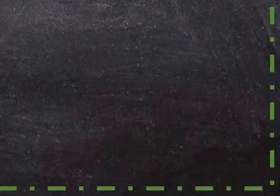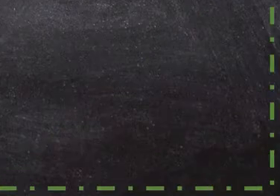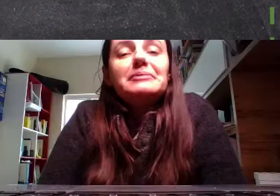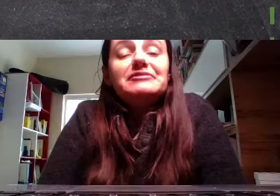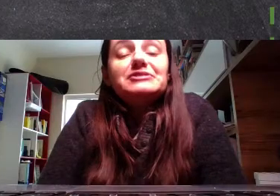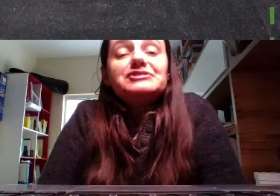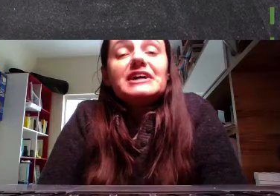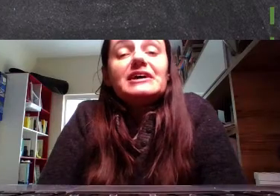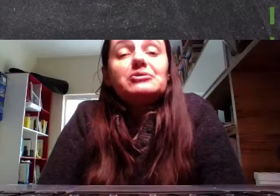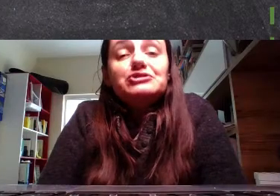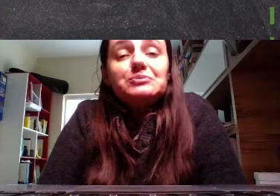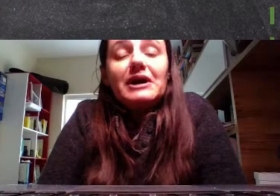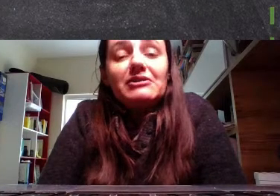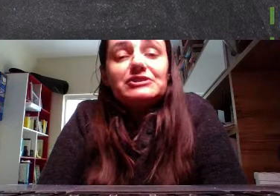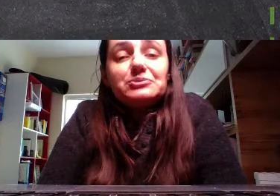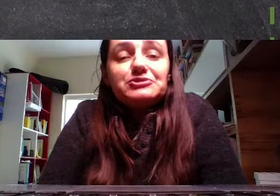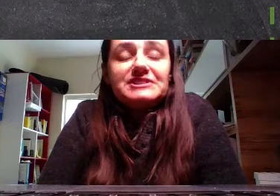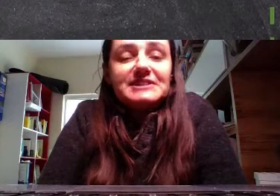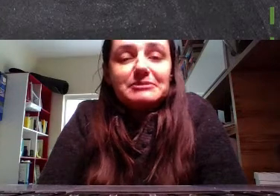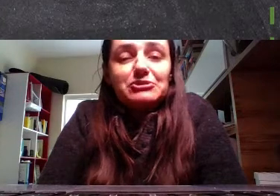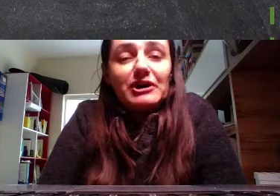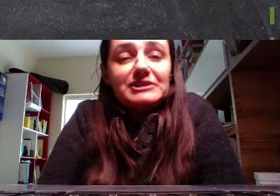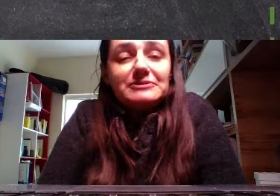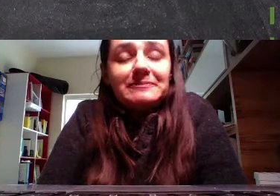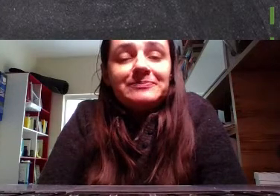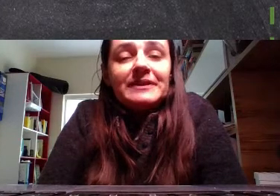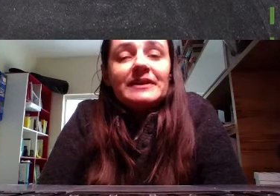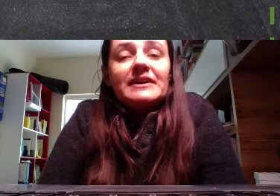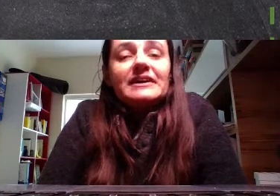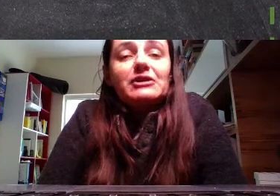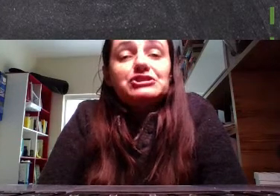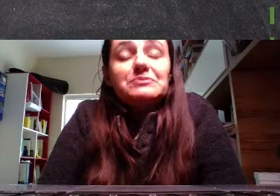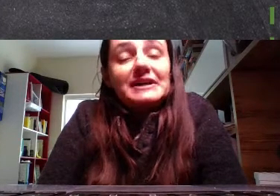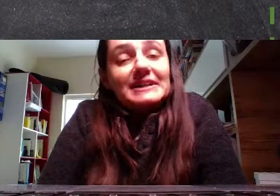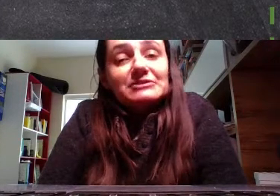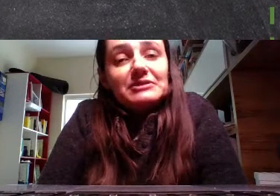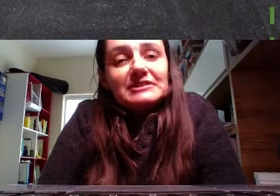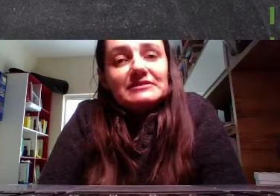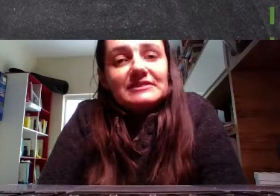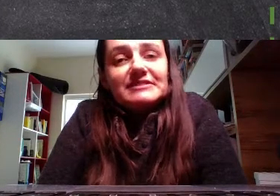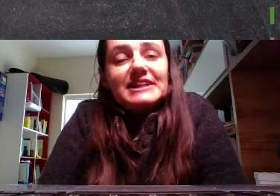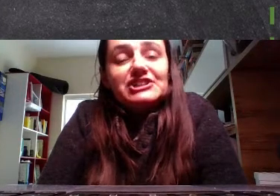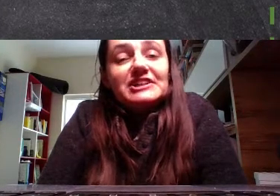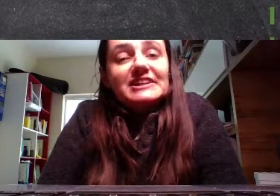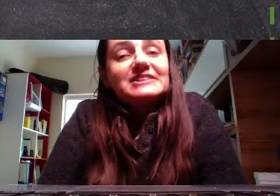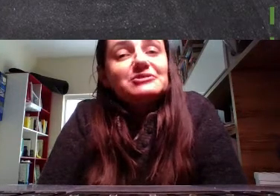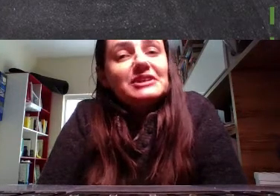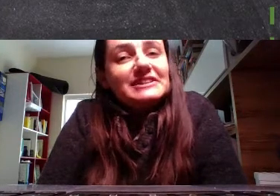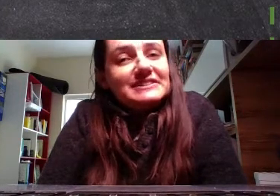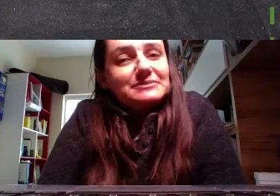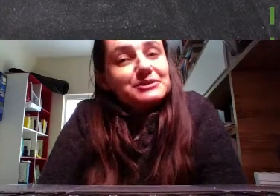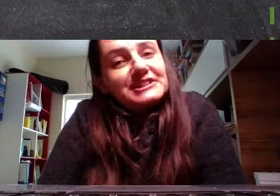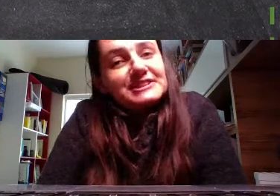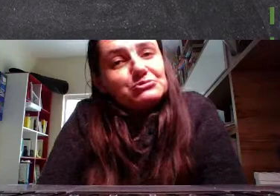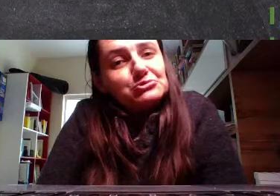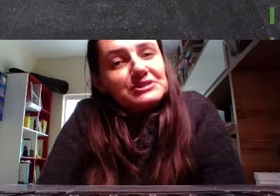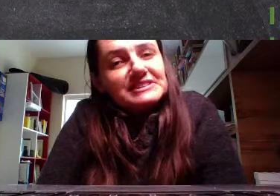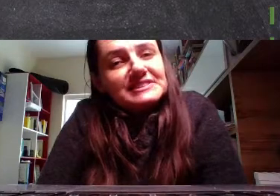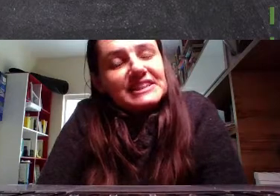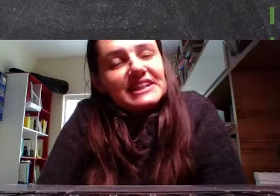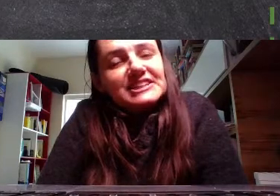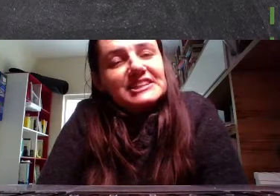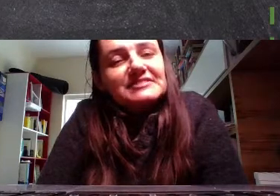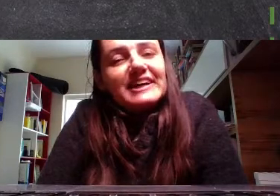Olá, pessoal! Bem-vindos à última aula sobre o sistema endócrino. E a última glândula, na verdade glândulas, porque